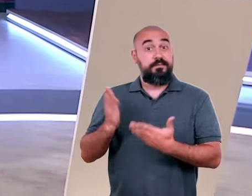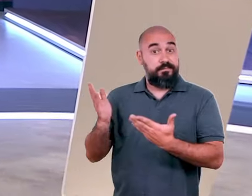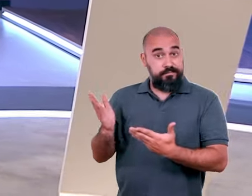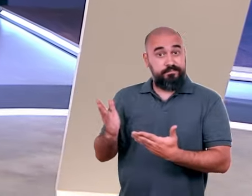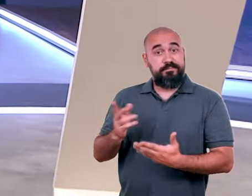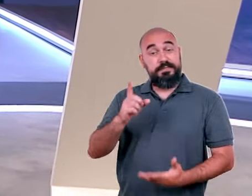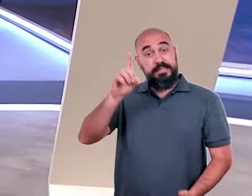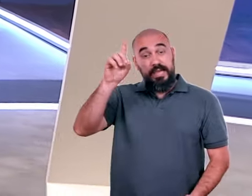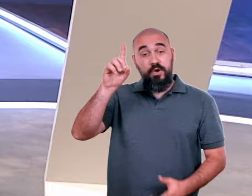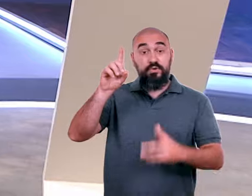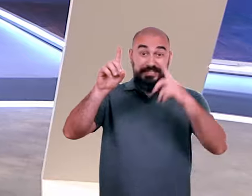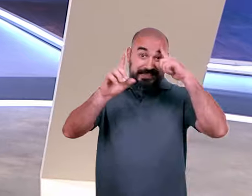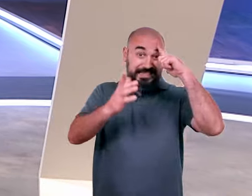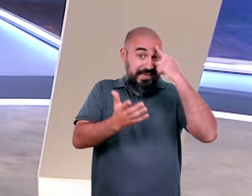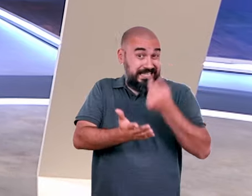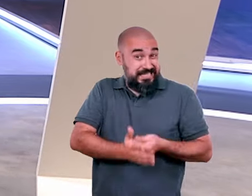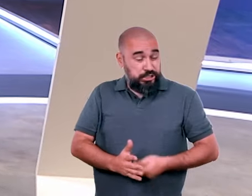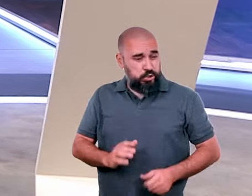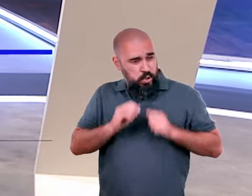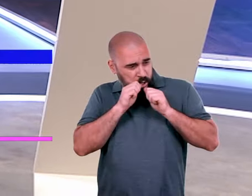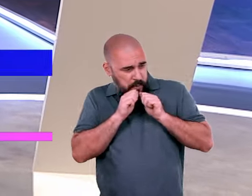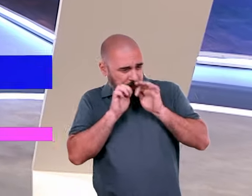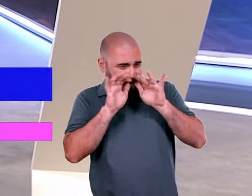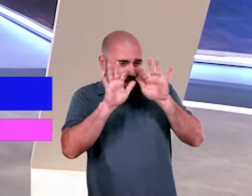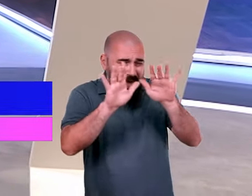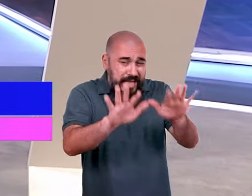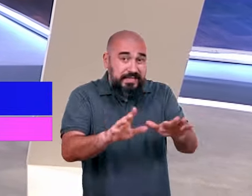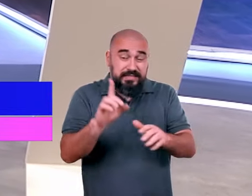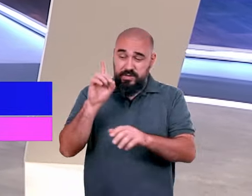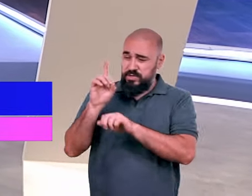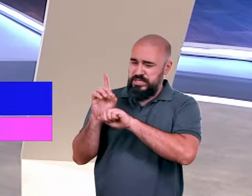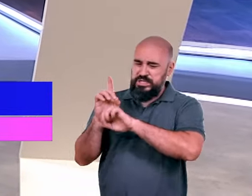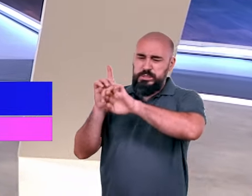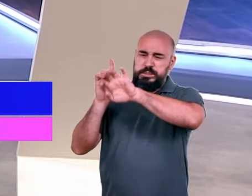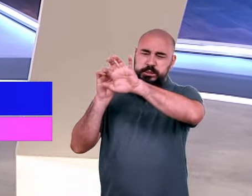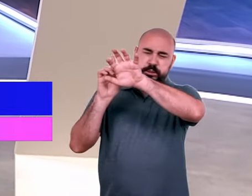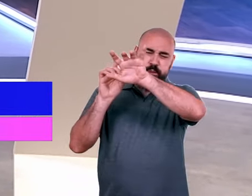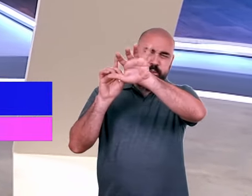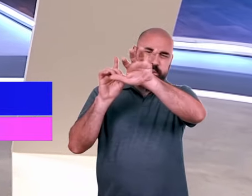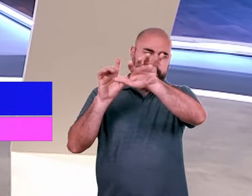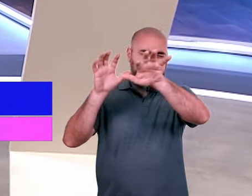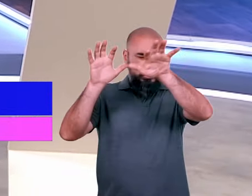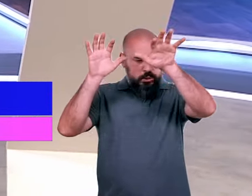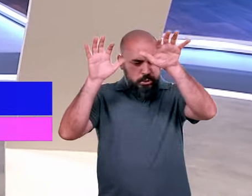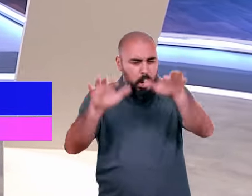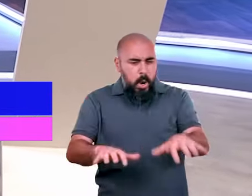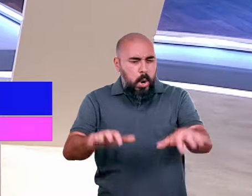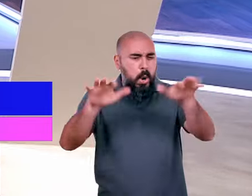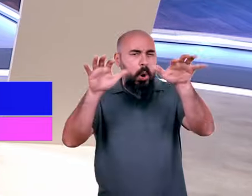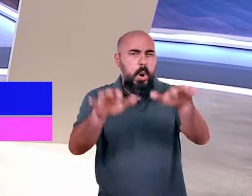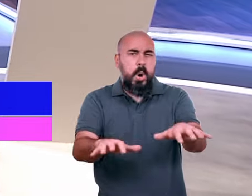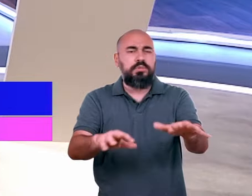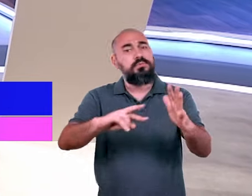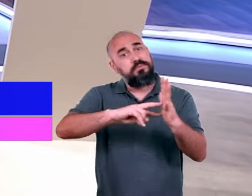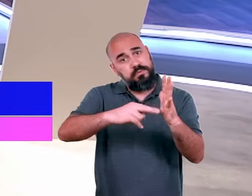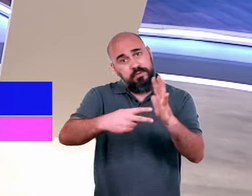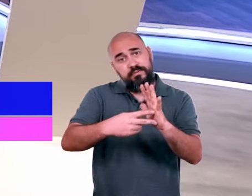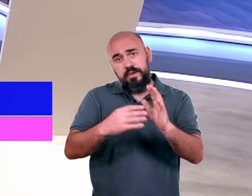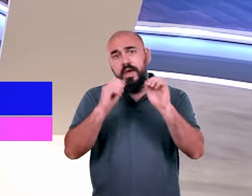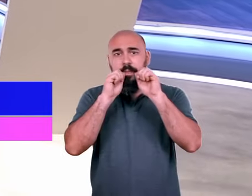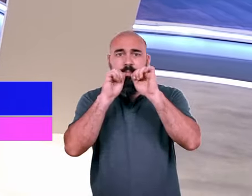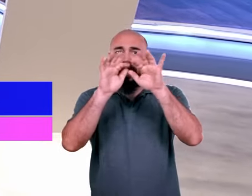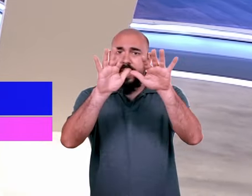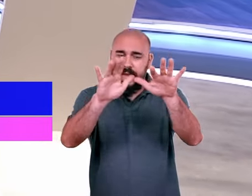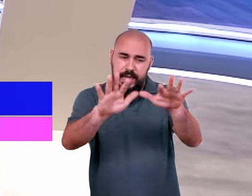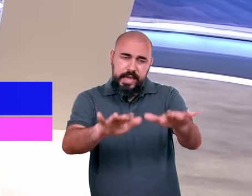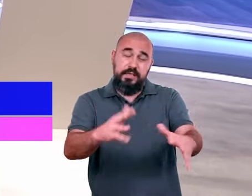decide abençoar o seu povo, Ele derrama chuvas de bênçãos e essas bênçãos serviriam